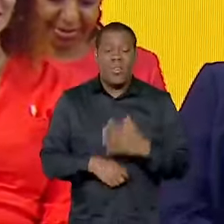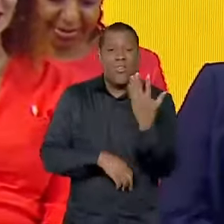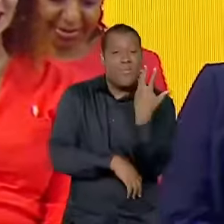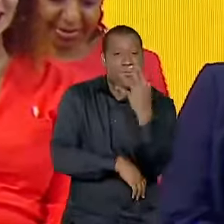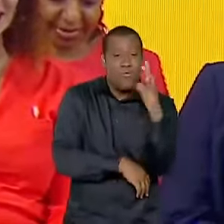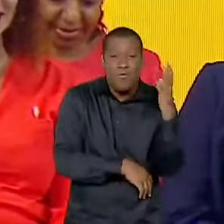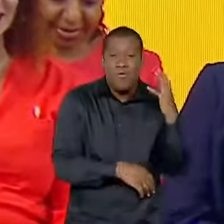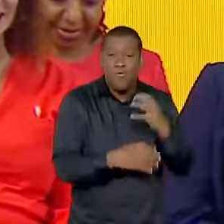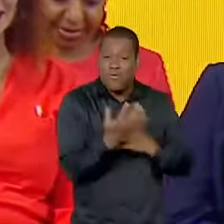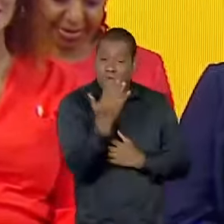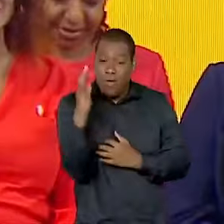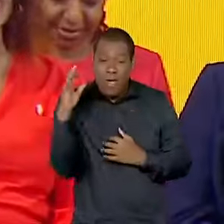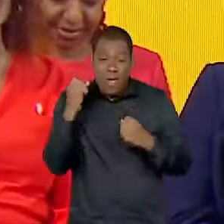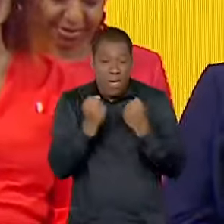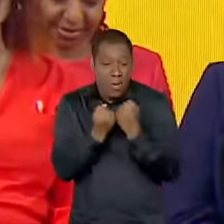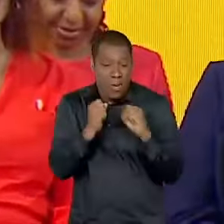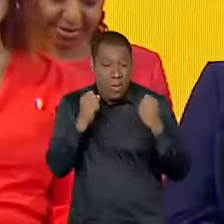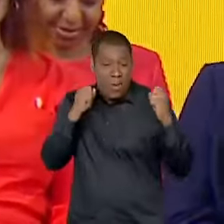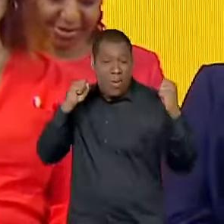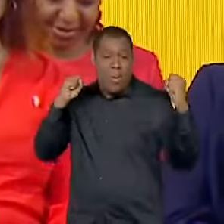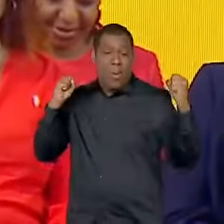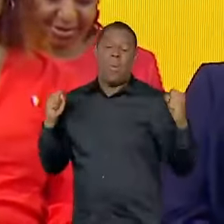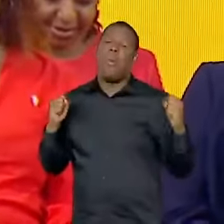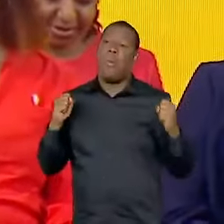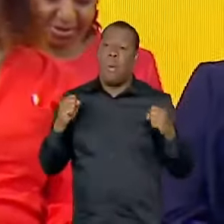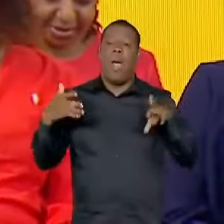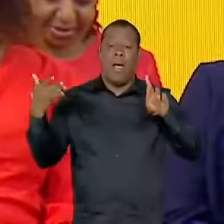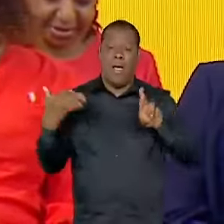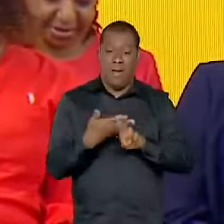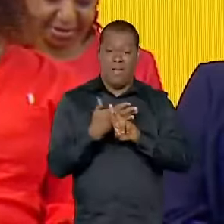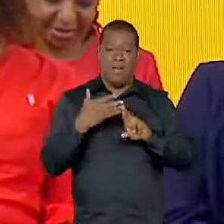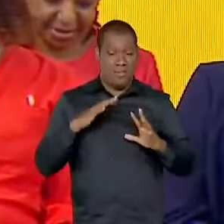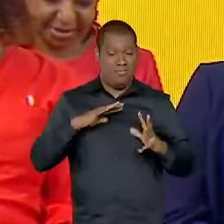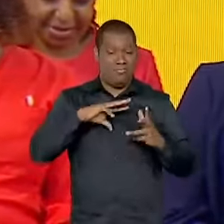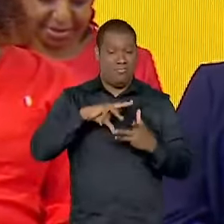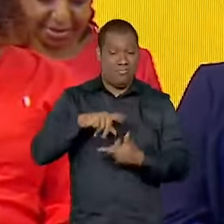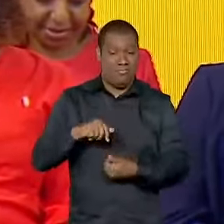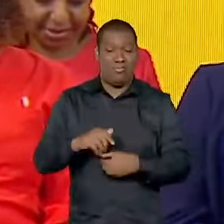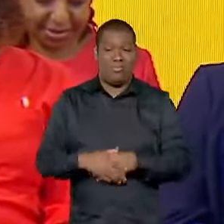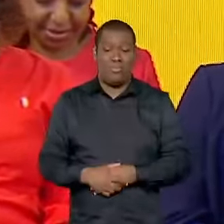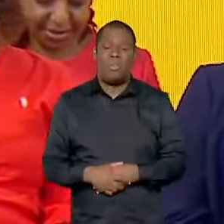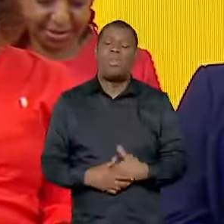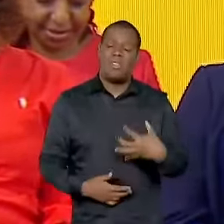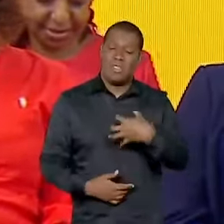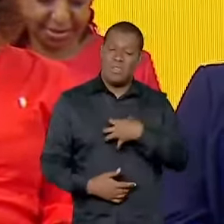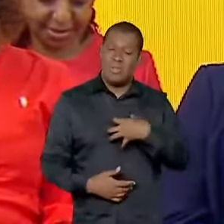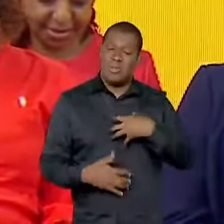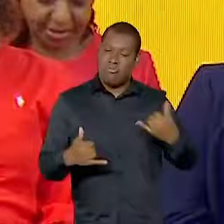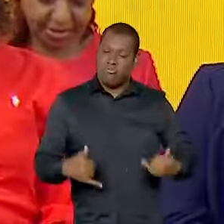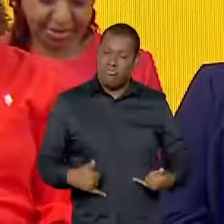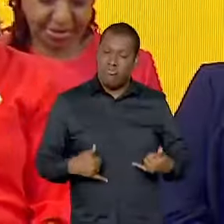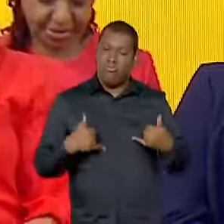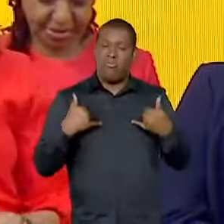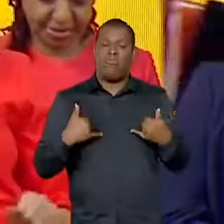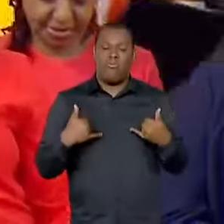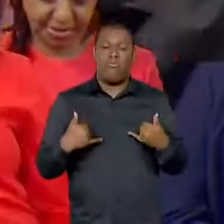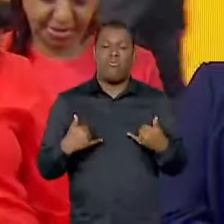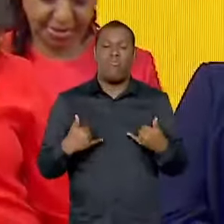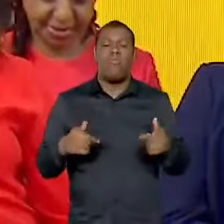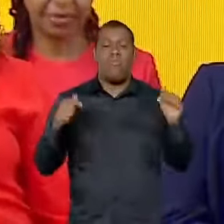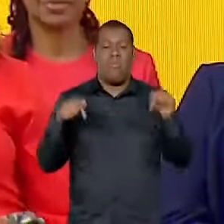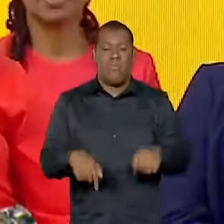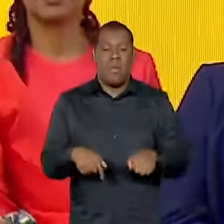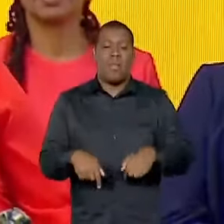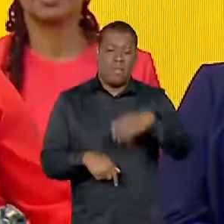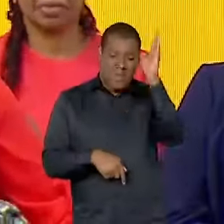de florestas em pé no planeta Terra, nós temos que ter orgulho do que, dentre outras coisas,